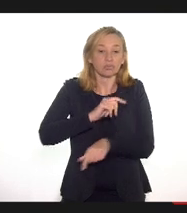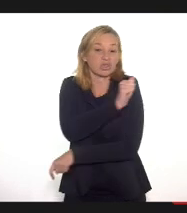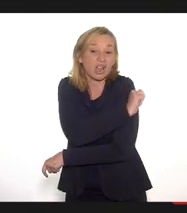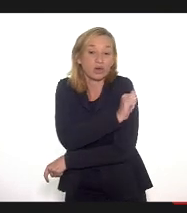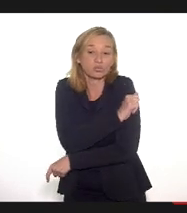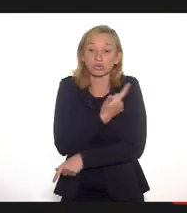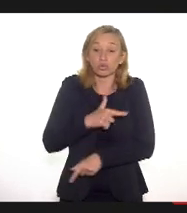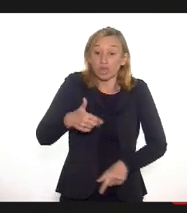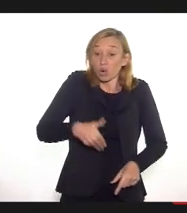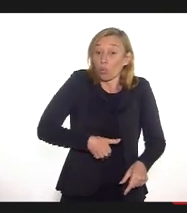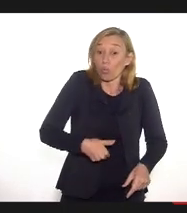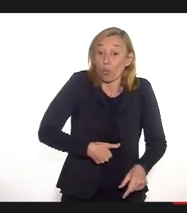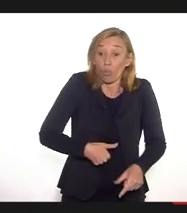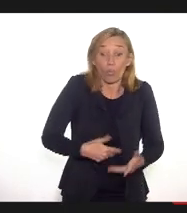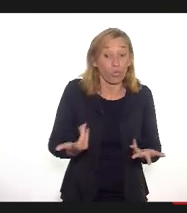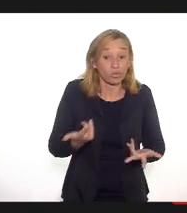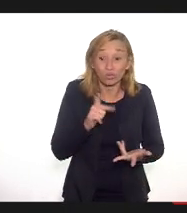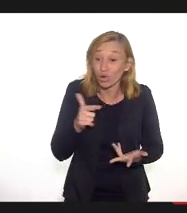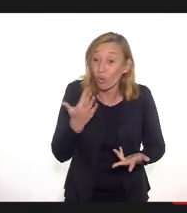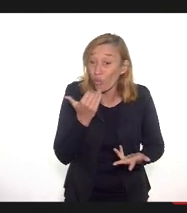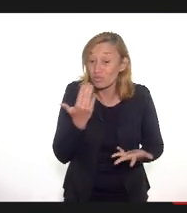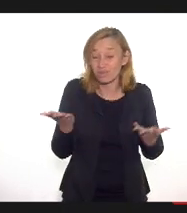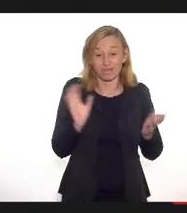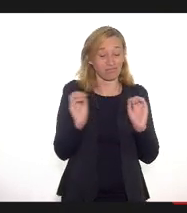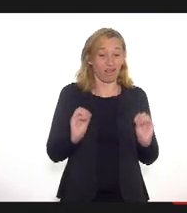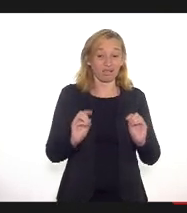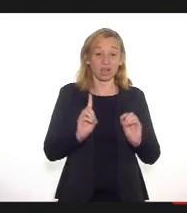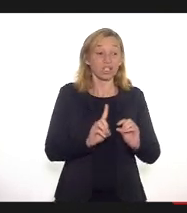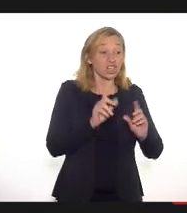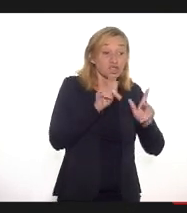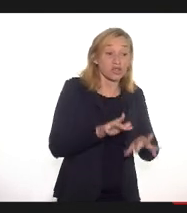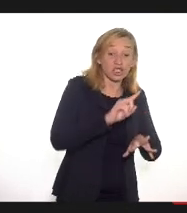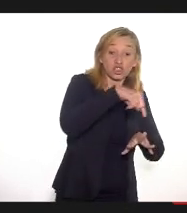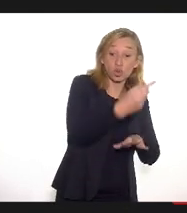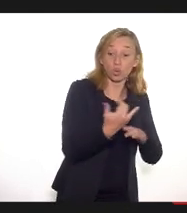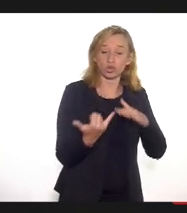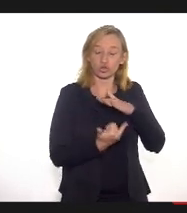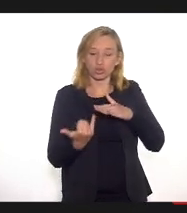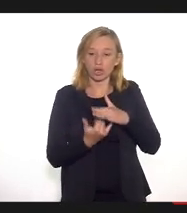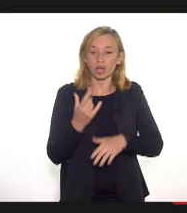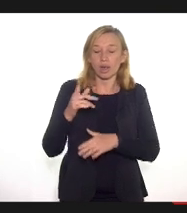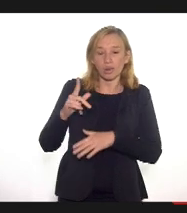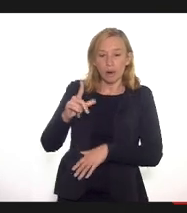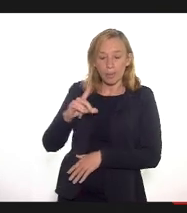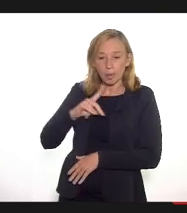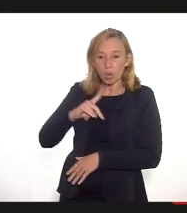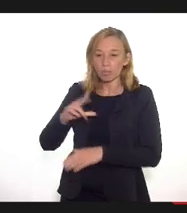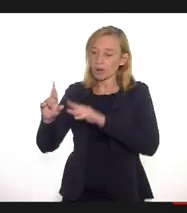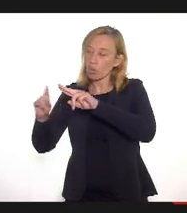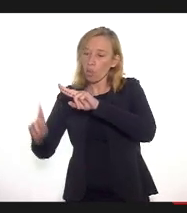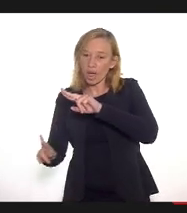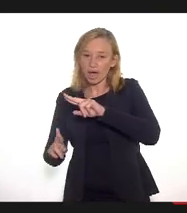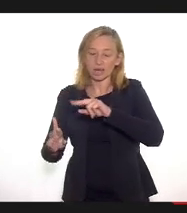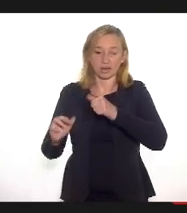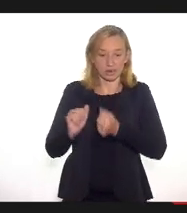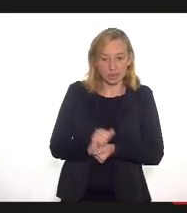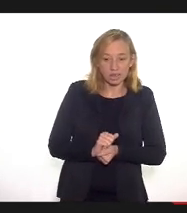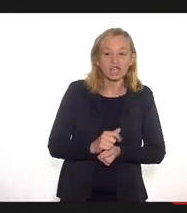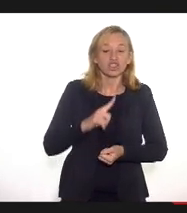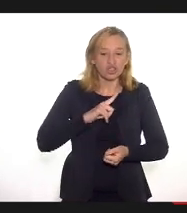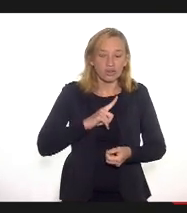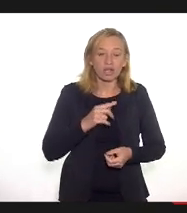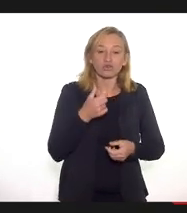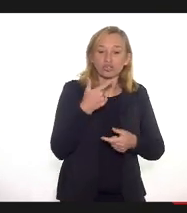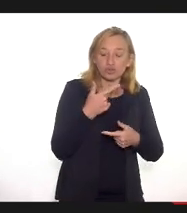alimentar, e não tem, diferente de outras instituições, como foi a própria UERJ, como foi a UFRJ, que tiveram algum tipo